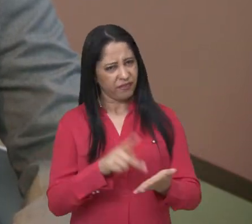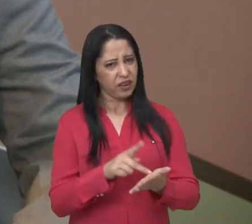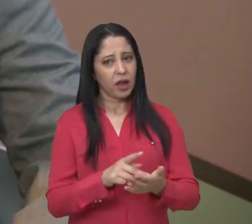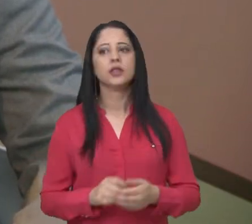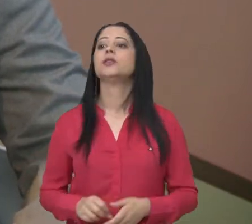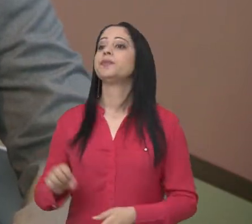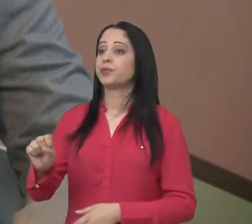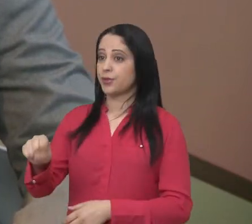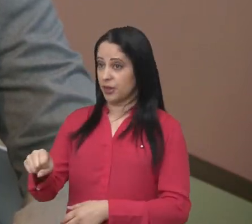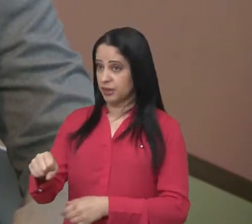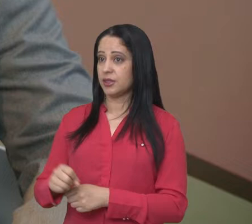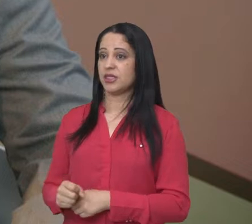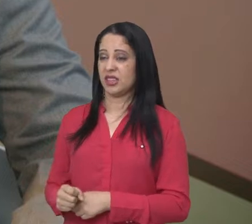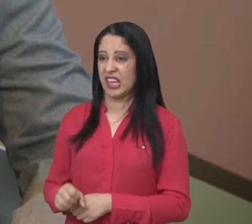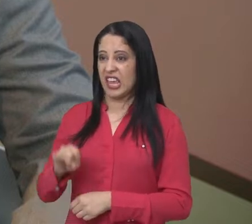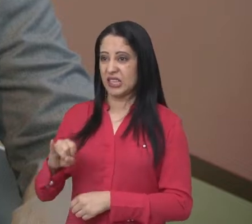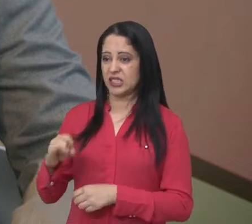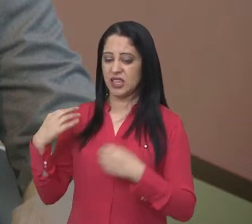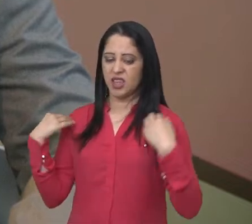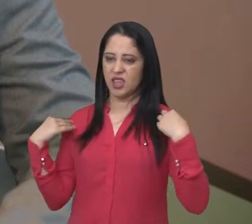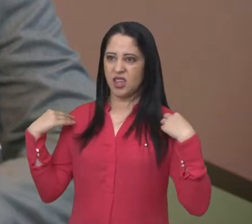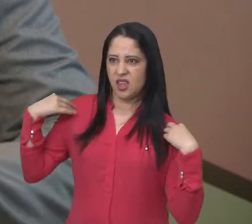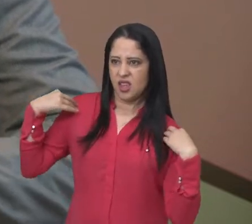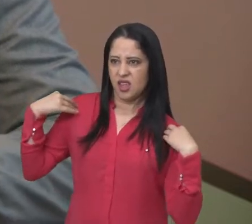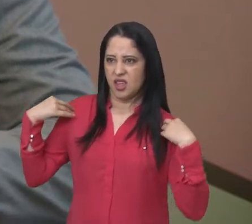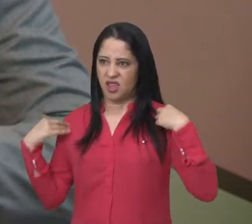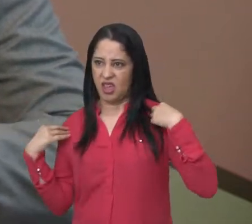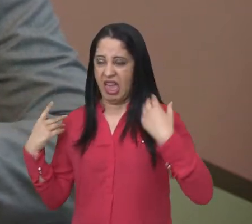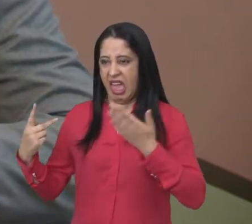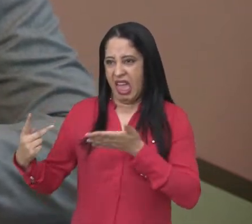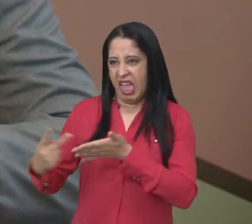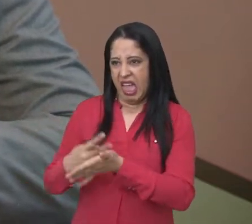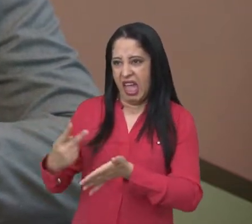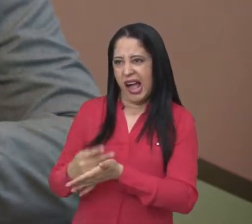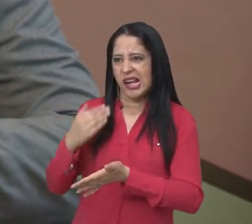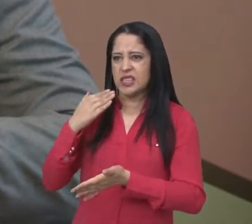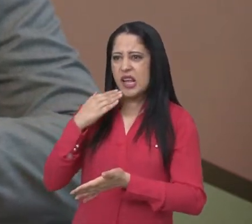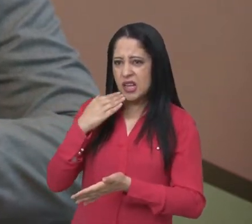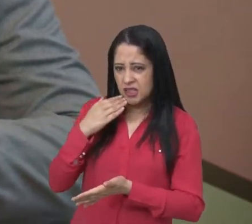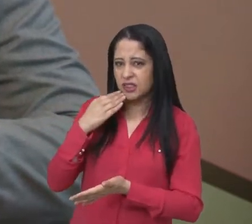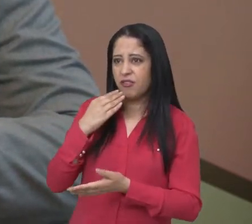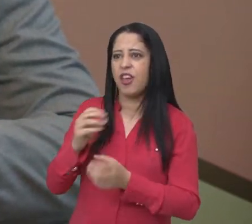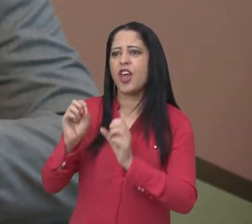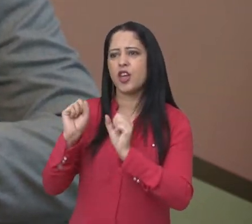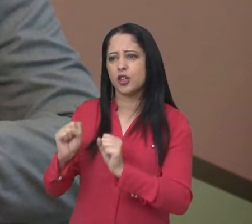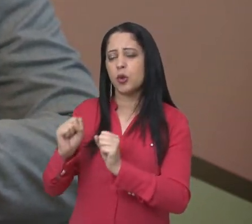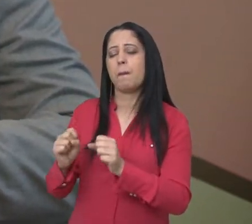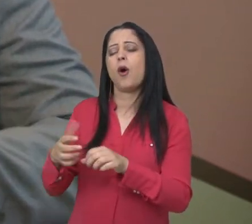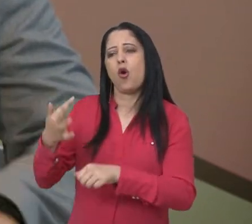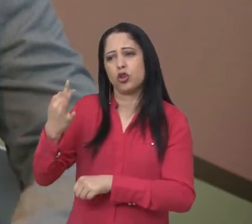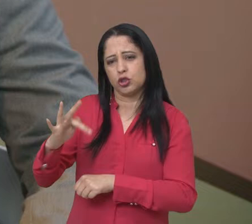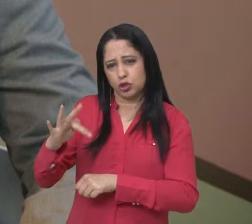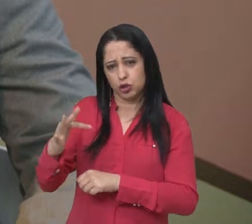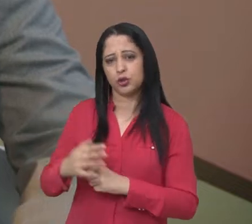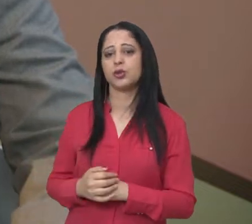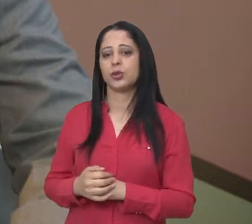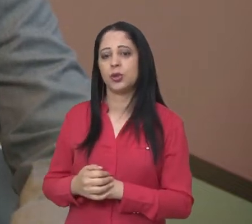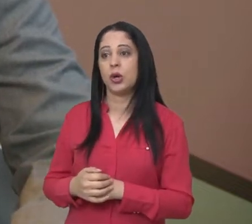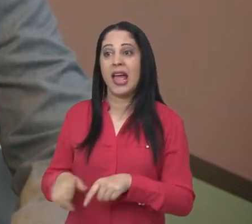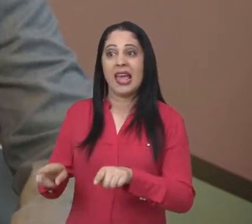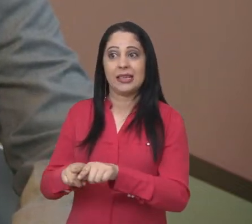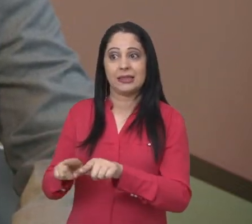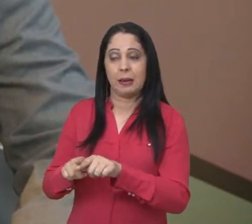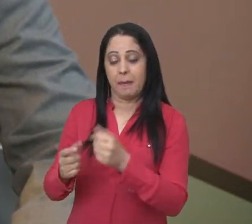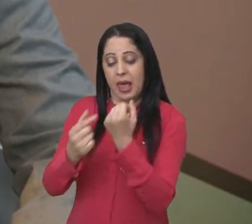que vai causar um enfraquecimento da musculatura paravertebral. A musculatura que fica na parte de trás da coluna, ao lado da coluna. E